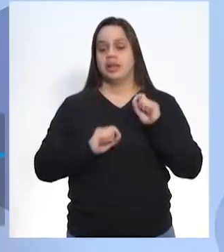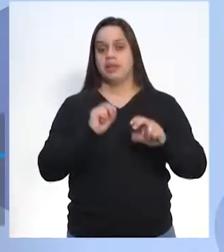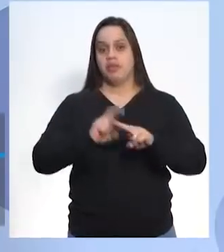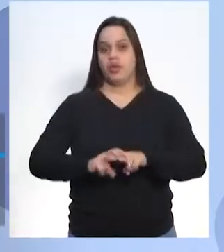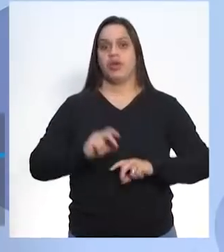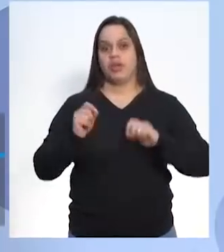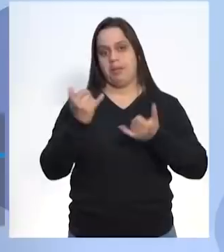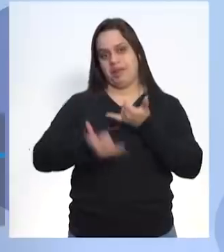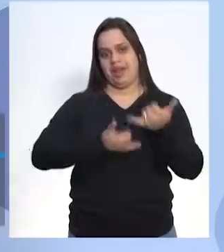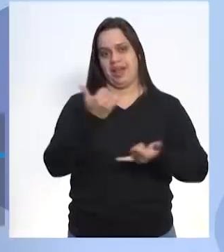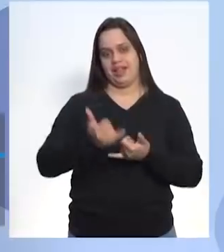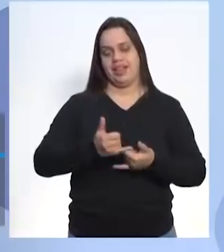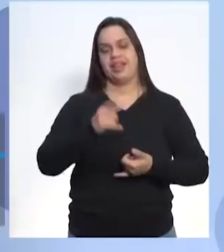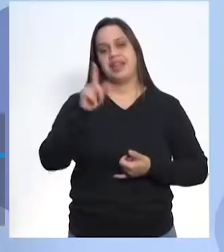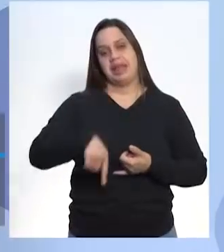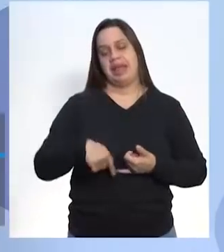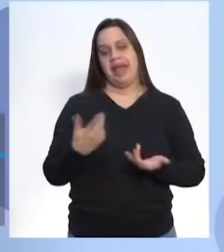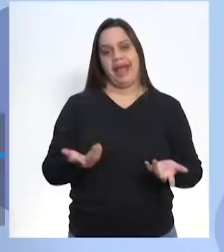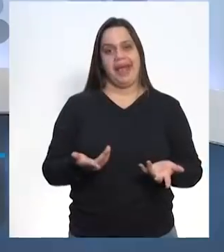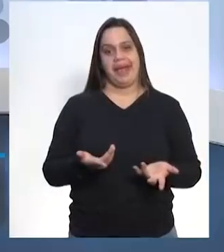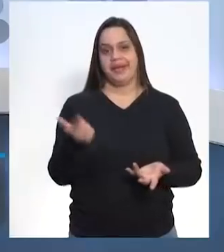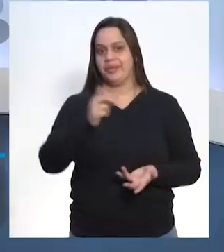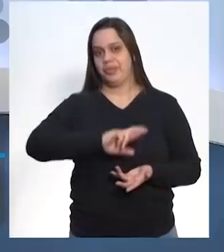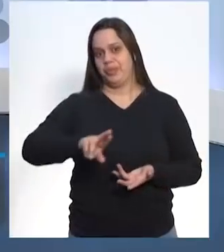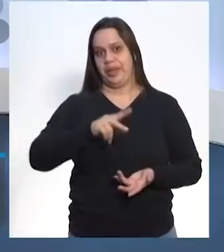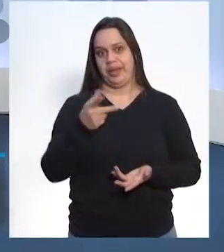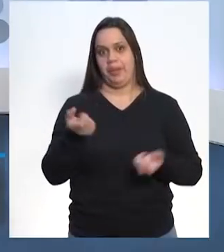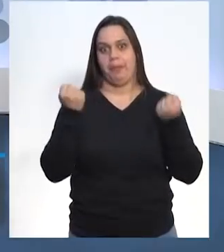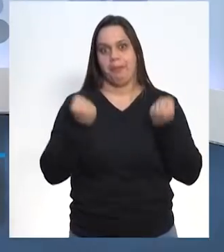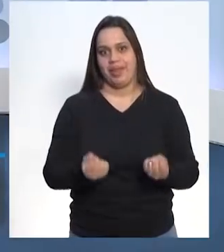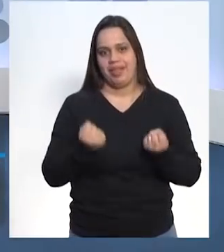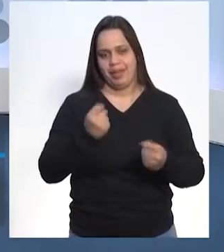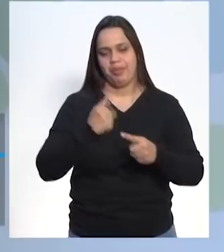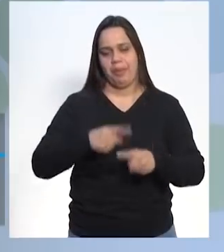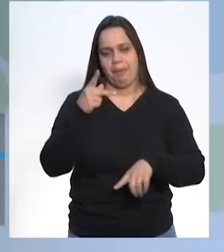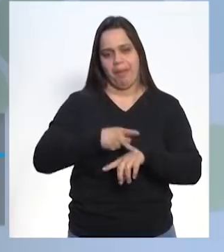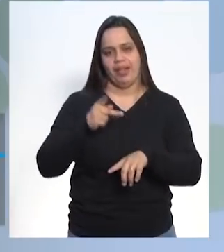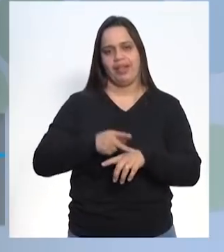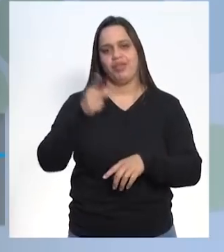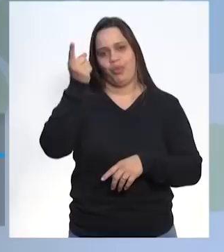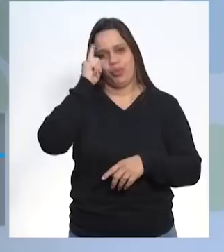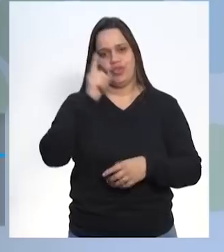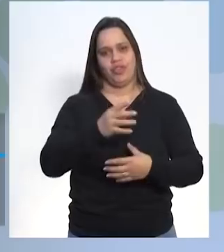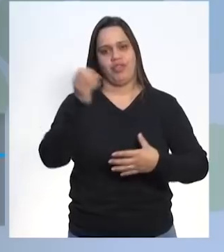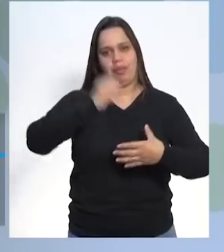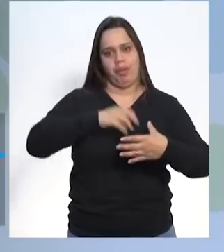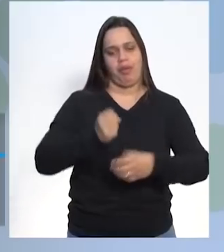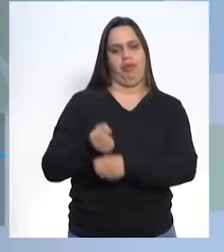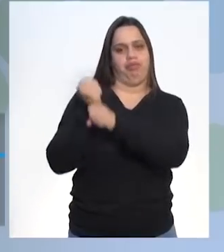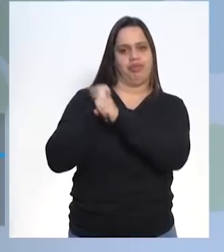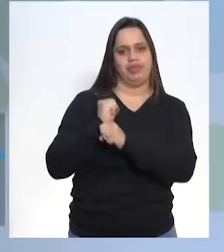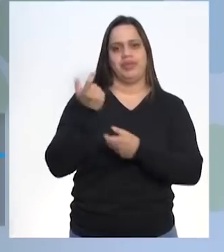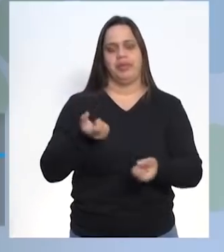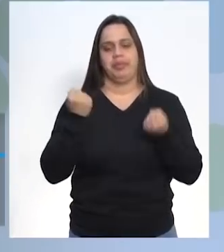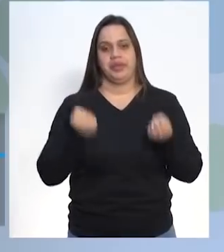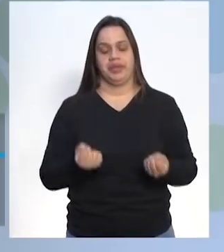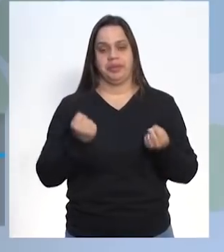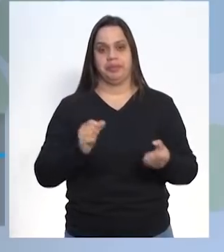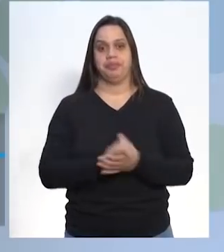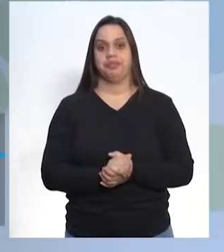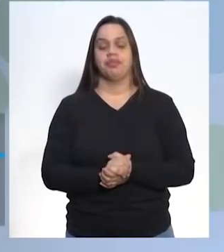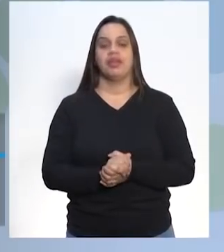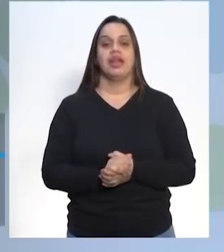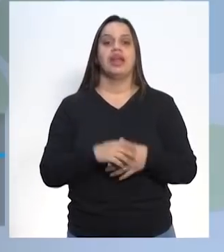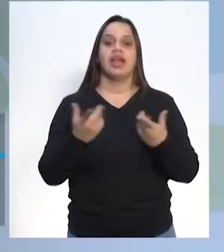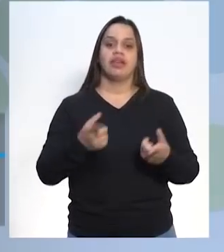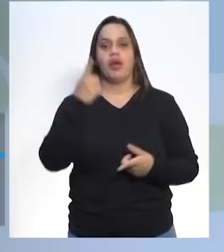aqui, seja menos pesada, né? Nesse caso. Um pouquinho, né? Então, aí é uma das ideias que foi, eu acredito que muitos